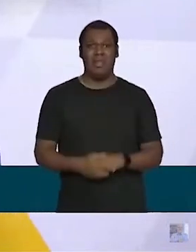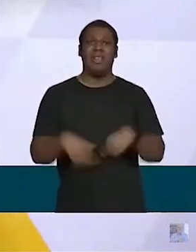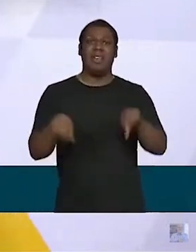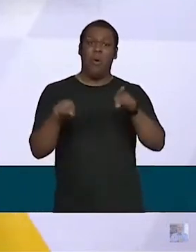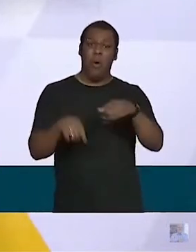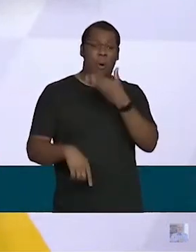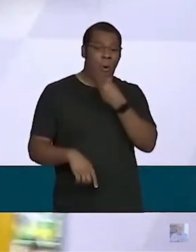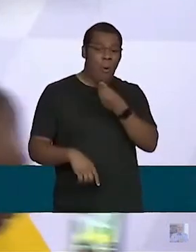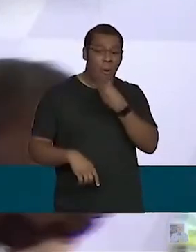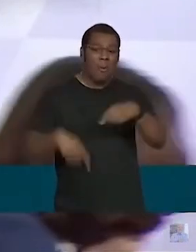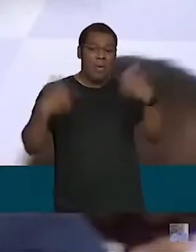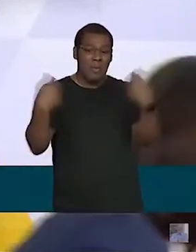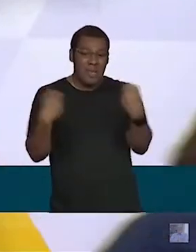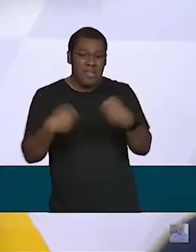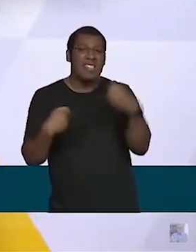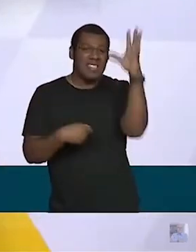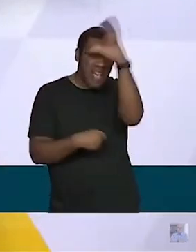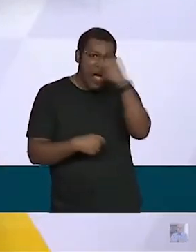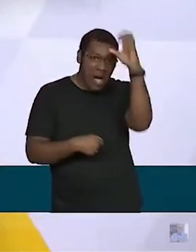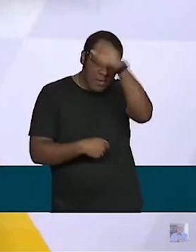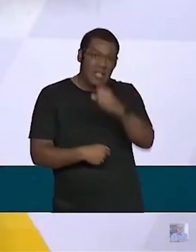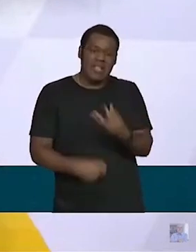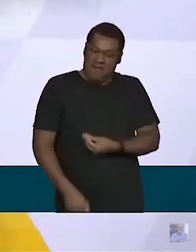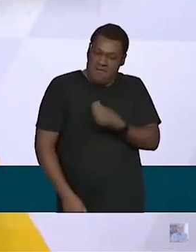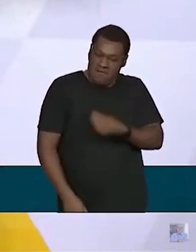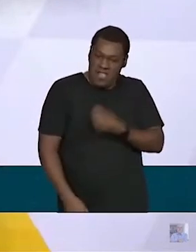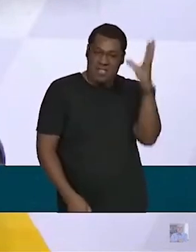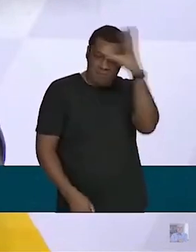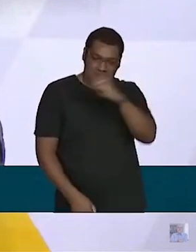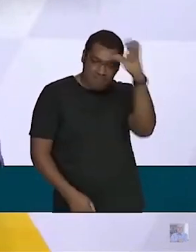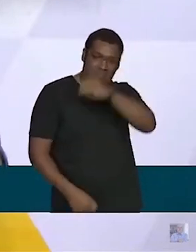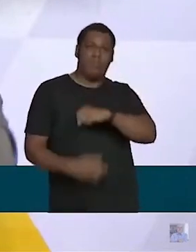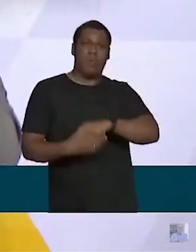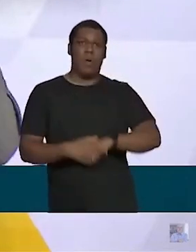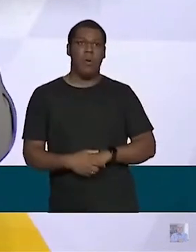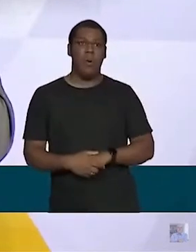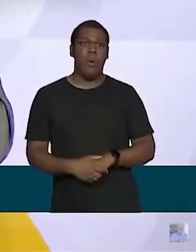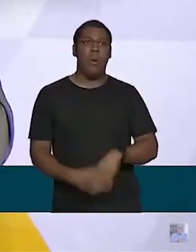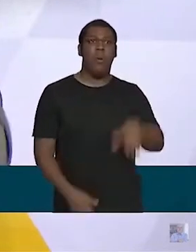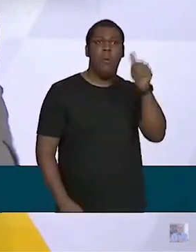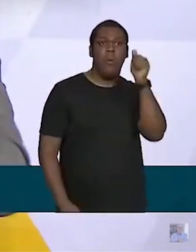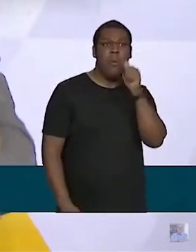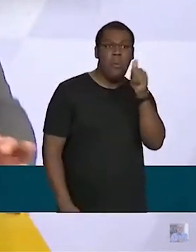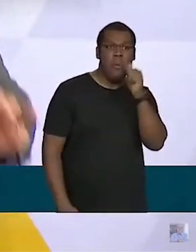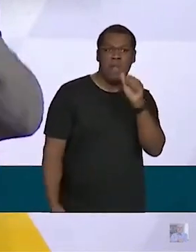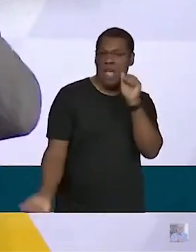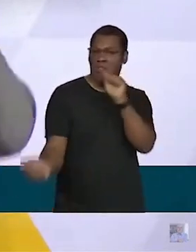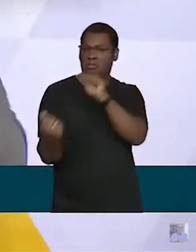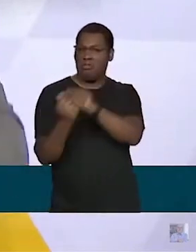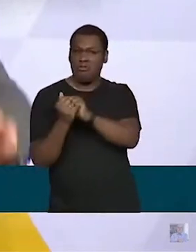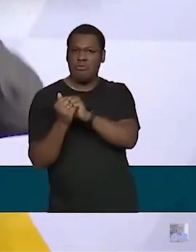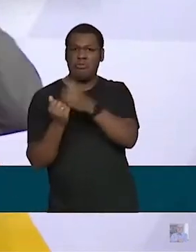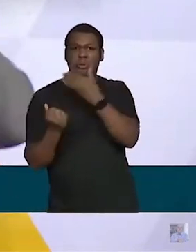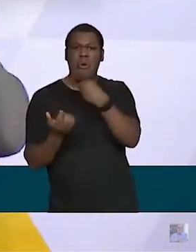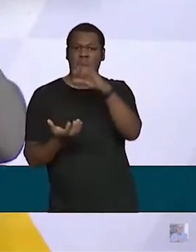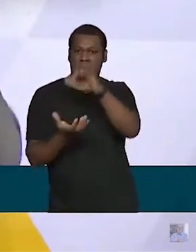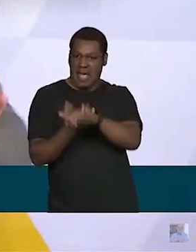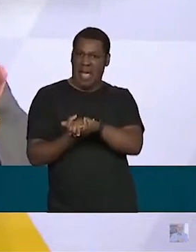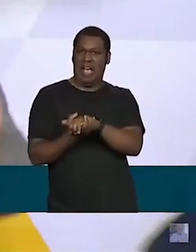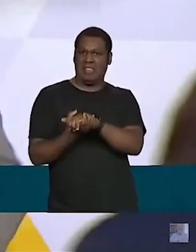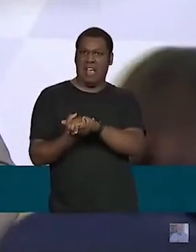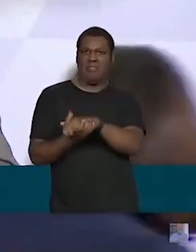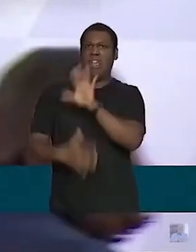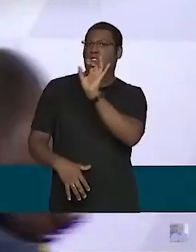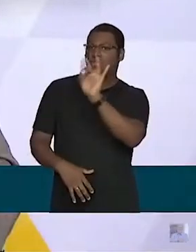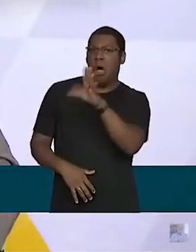homem precisa aprender essa lição de vida. A mulher não tem que morar com um homem porque ela precisa de um prato